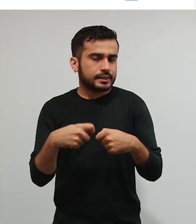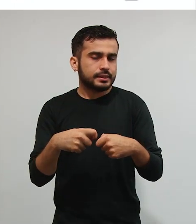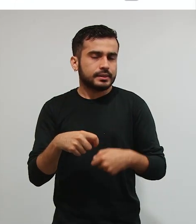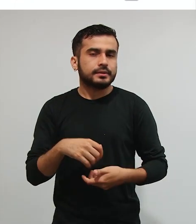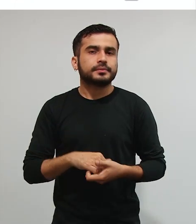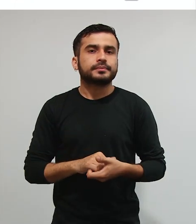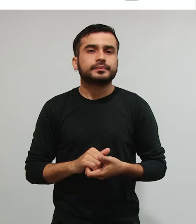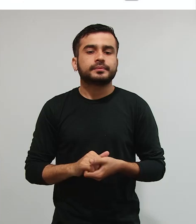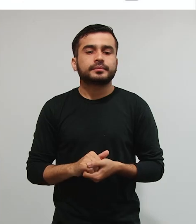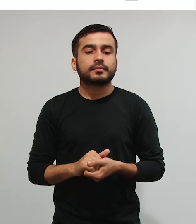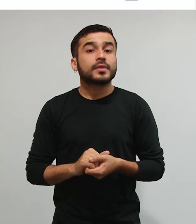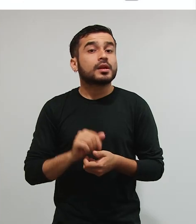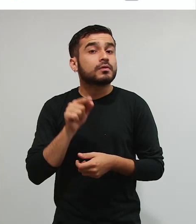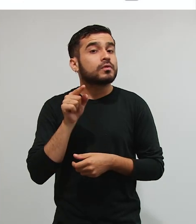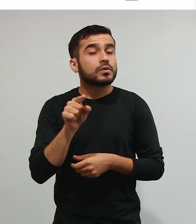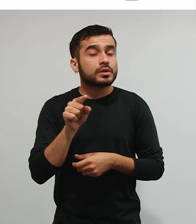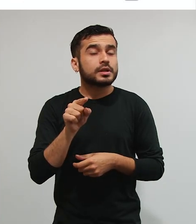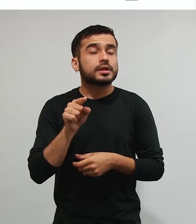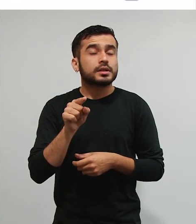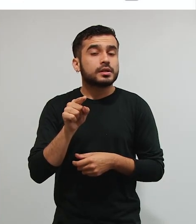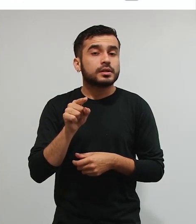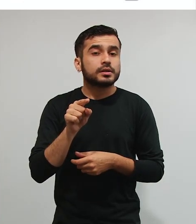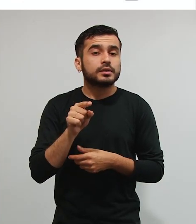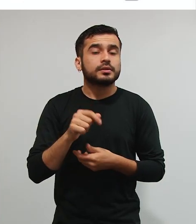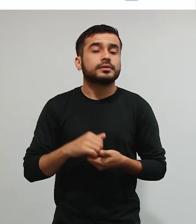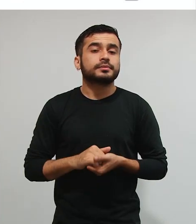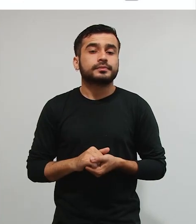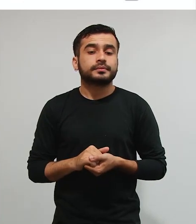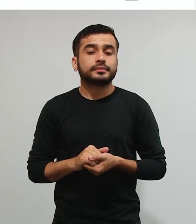humildemente, né? Você